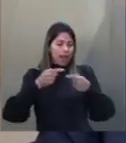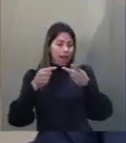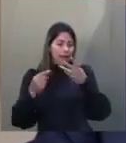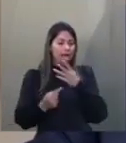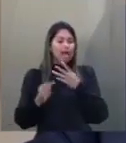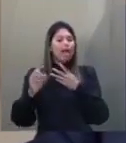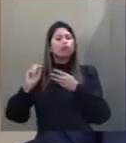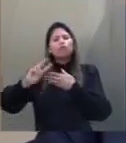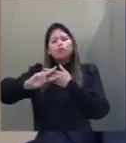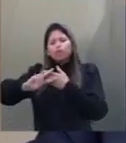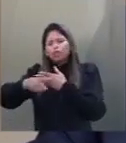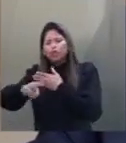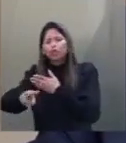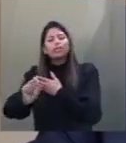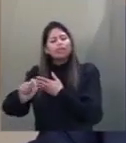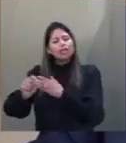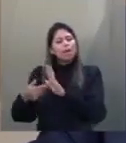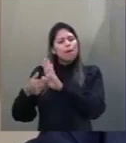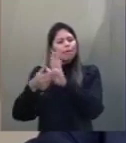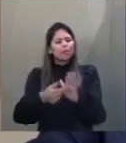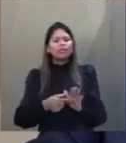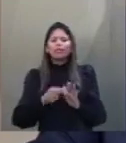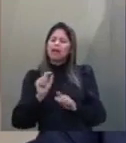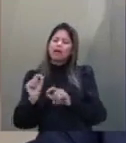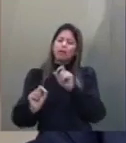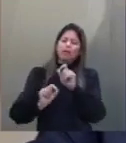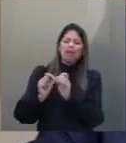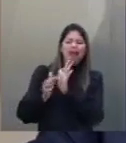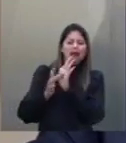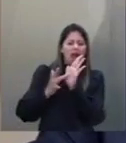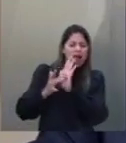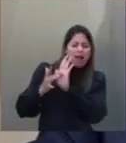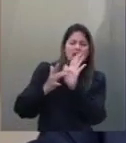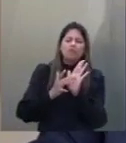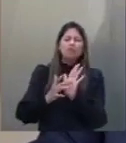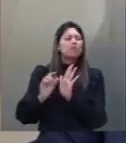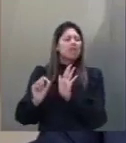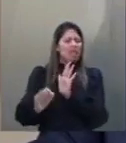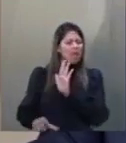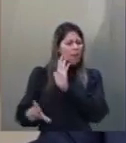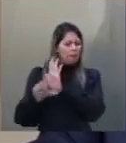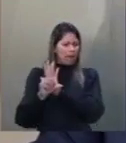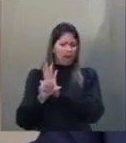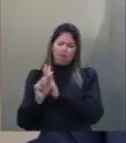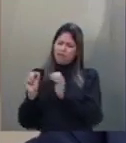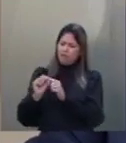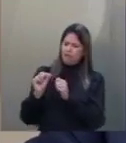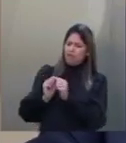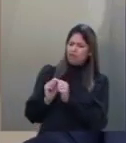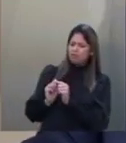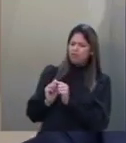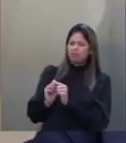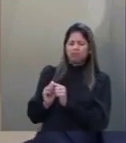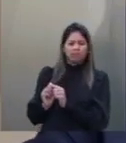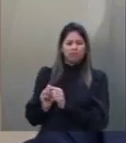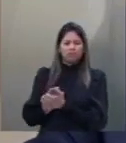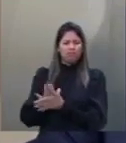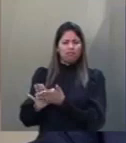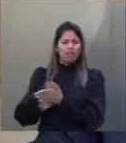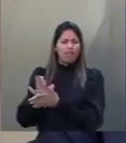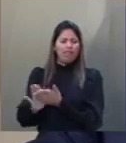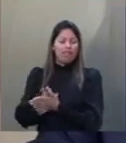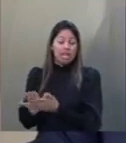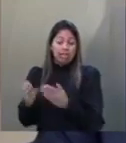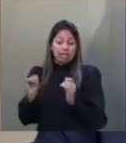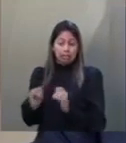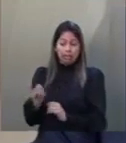consequências, simular cenários de uma lei. É uma lei que não faz pouca coisa, não é? Porque se de um lado se alega que o poder